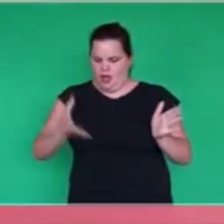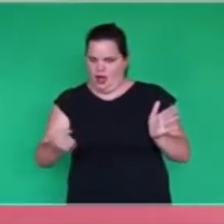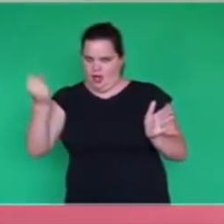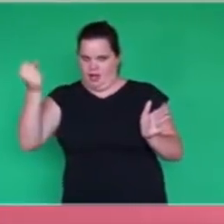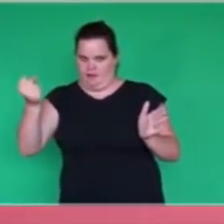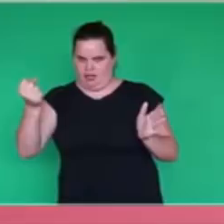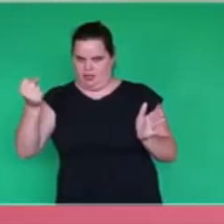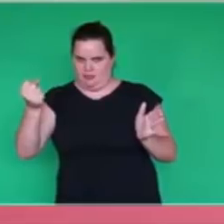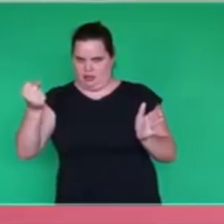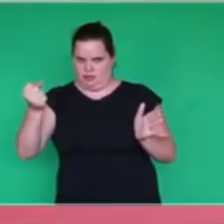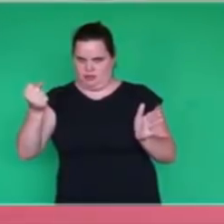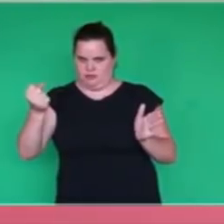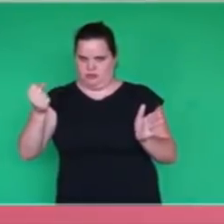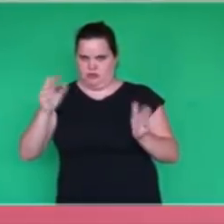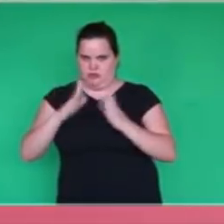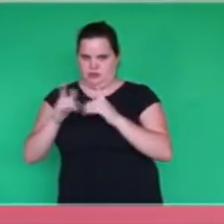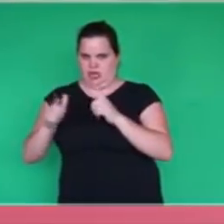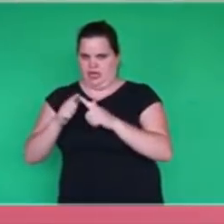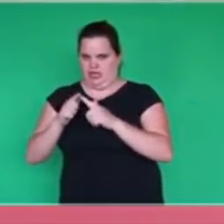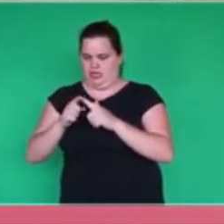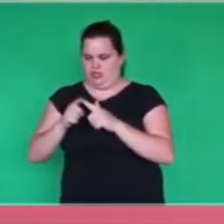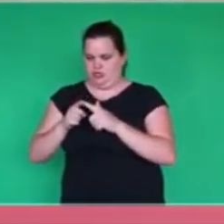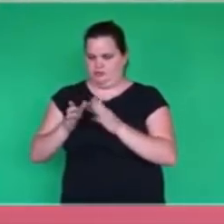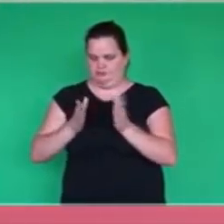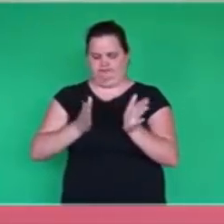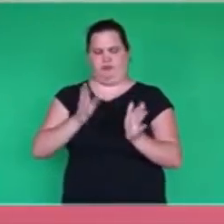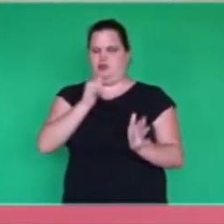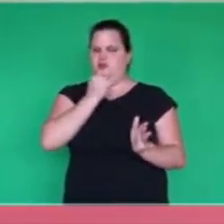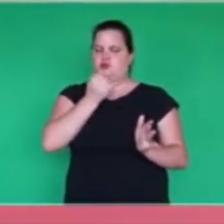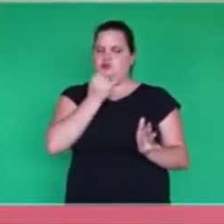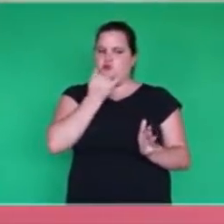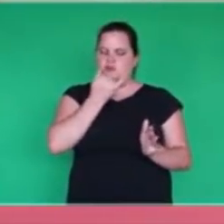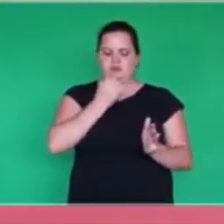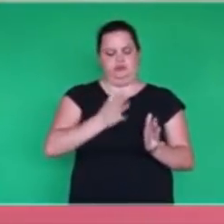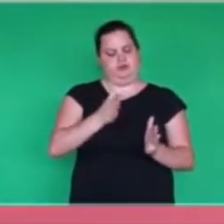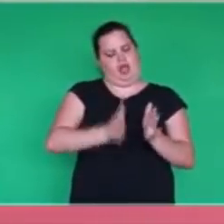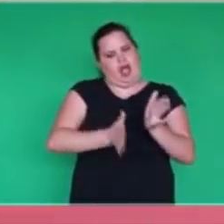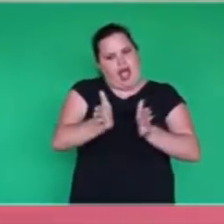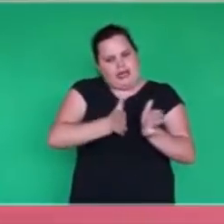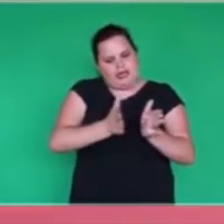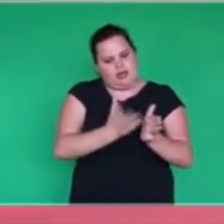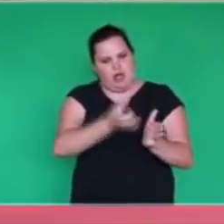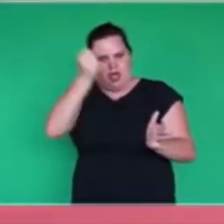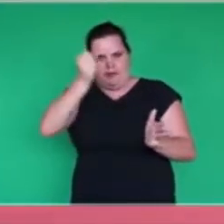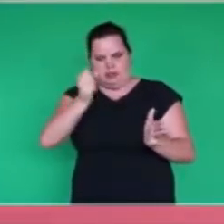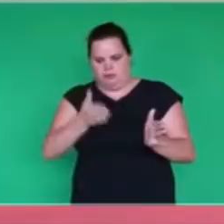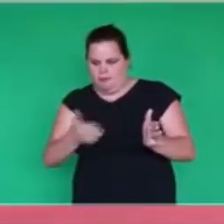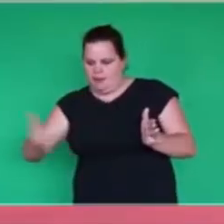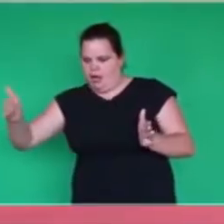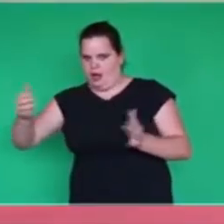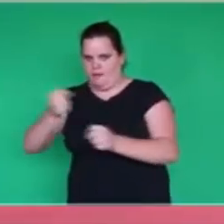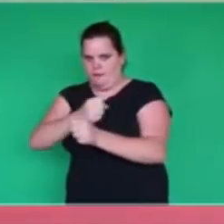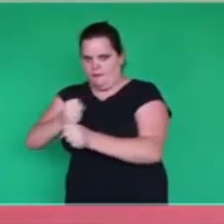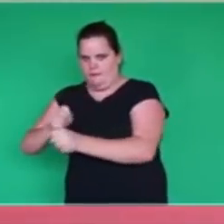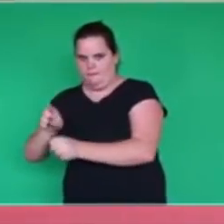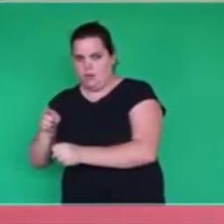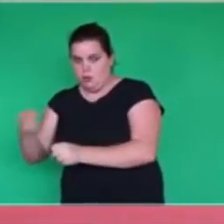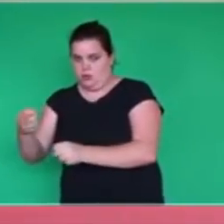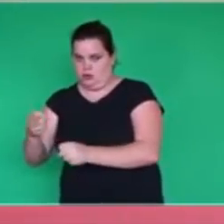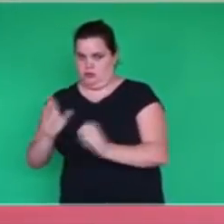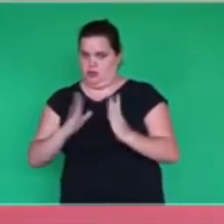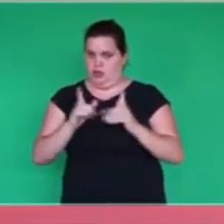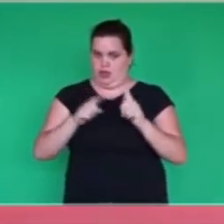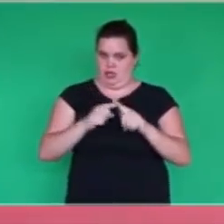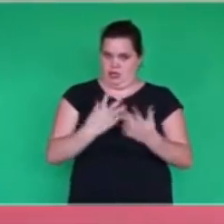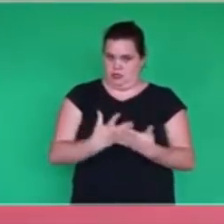o estabelecimento do milênio. Então Jesus vai levar a igreja, o Espírito Santo sobe, leva